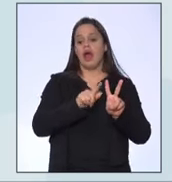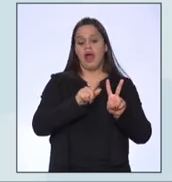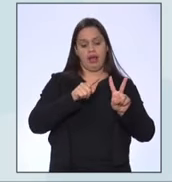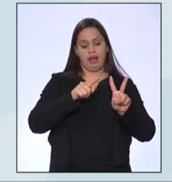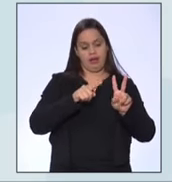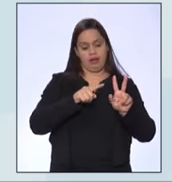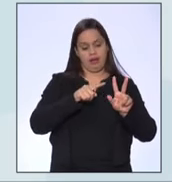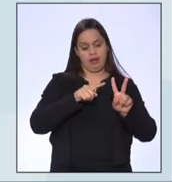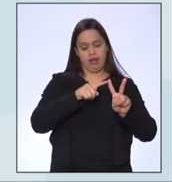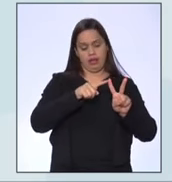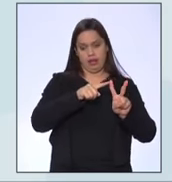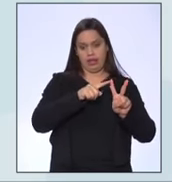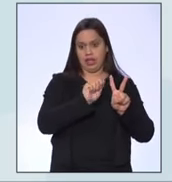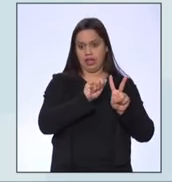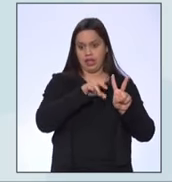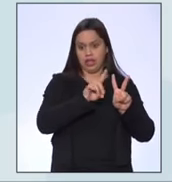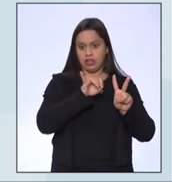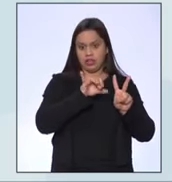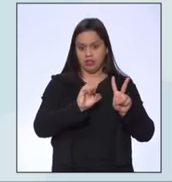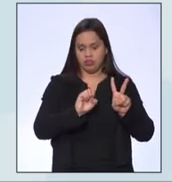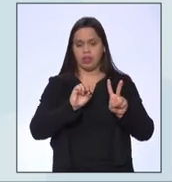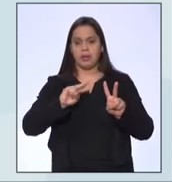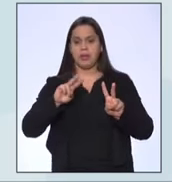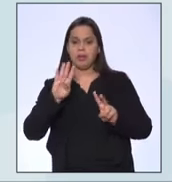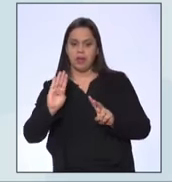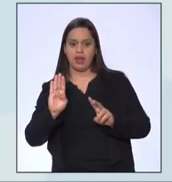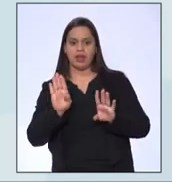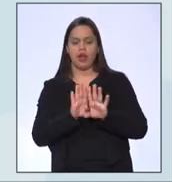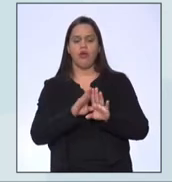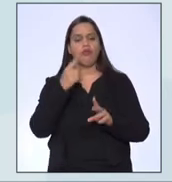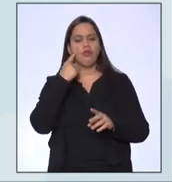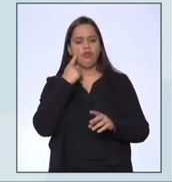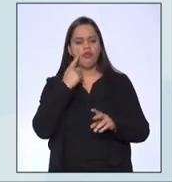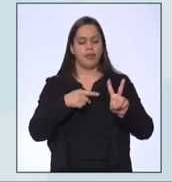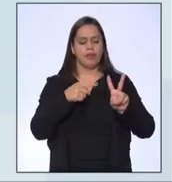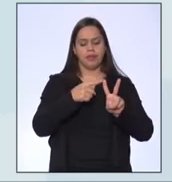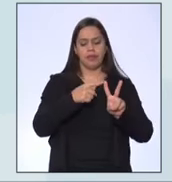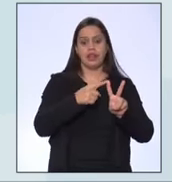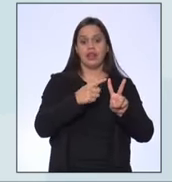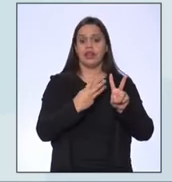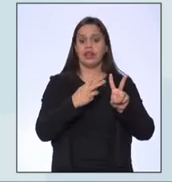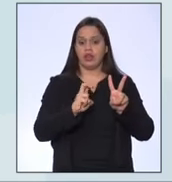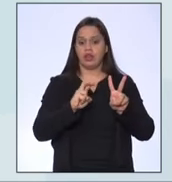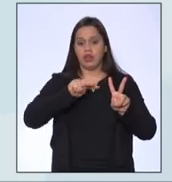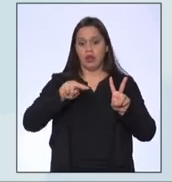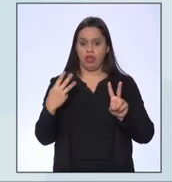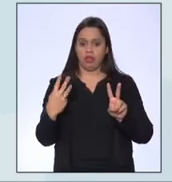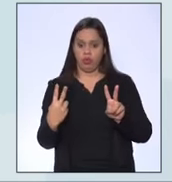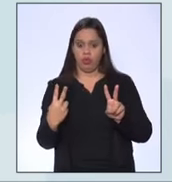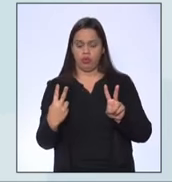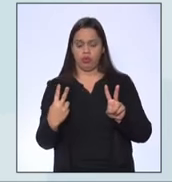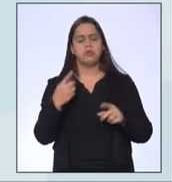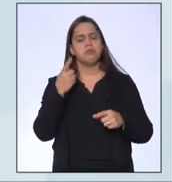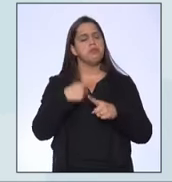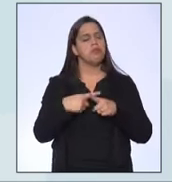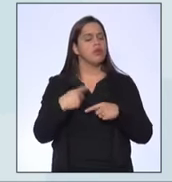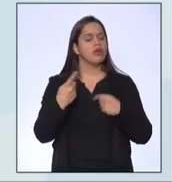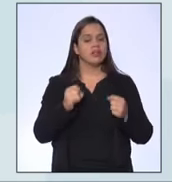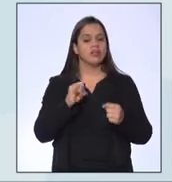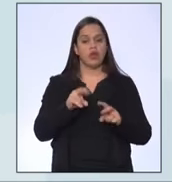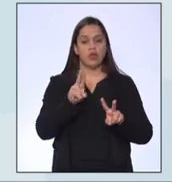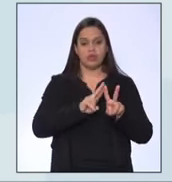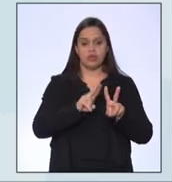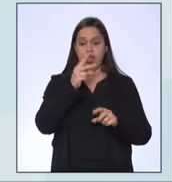Olha o exemplo logo abaixo. A raiz quinta de 32 é igual a 2. Tudo bem? Por quê? Porque se eu pegar o